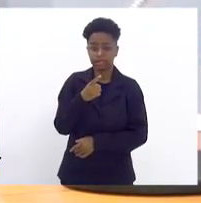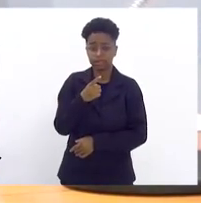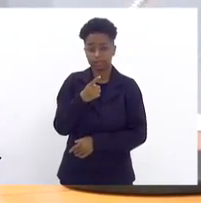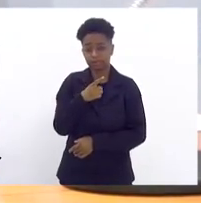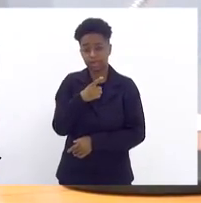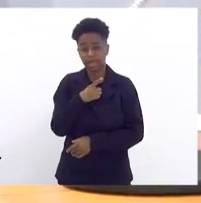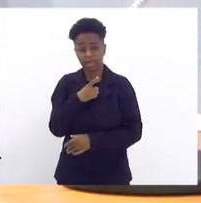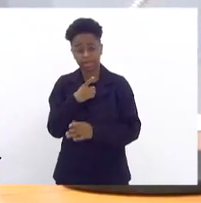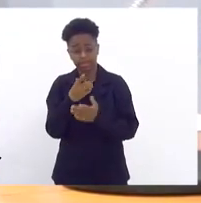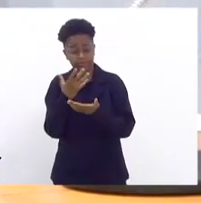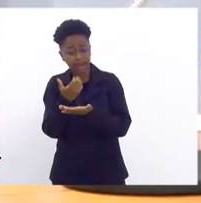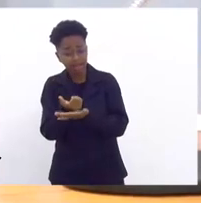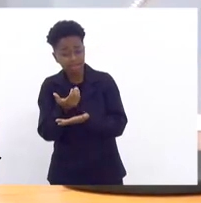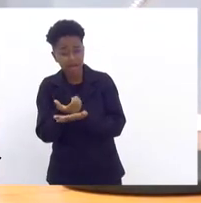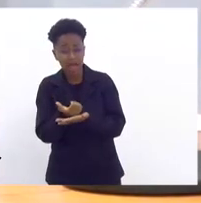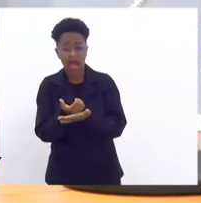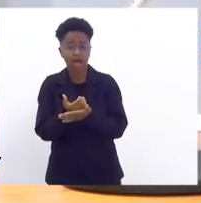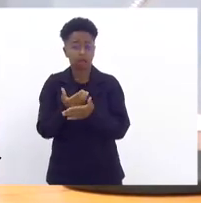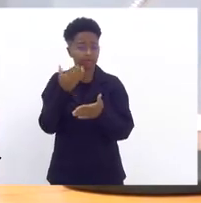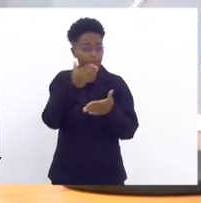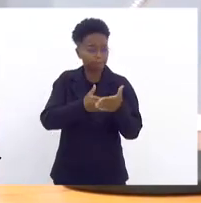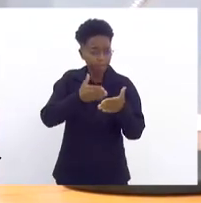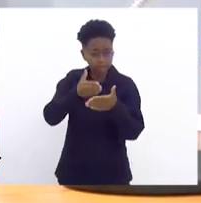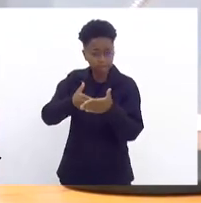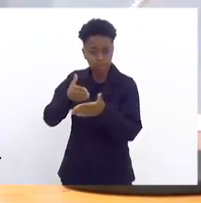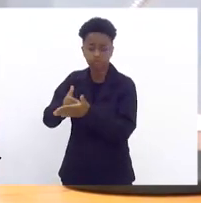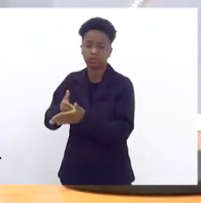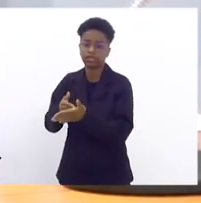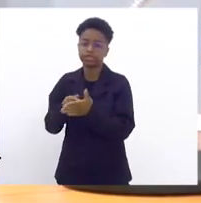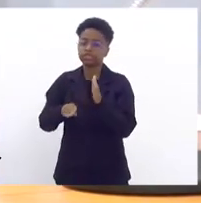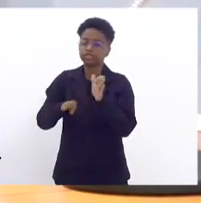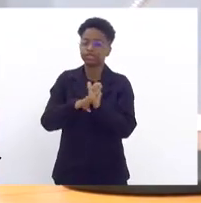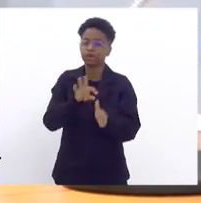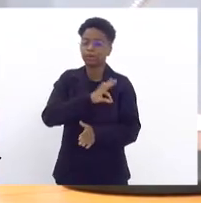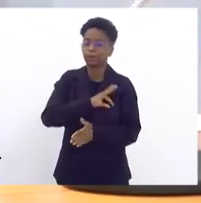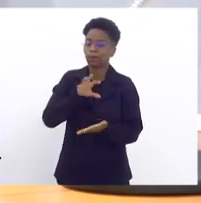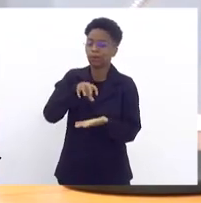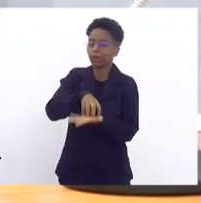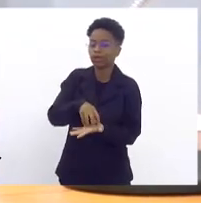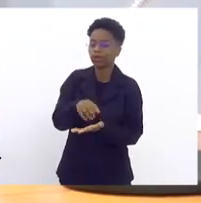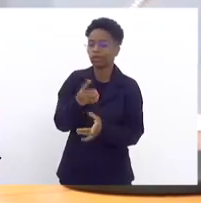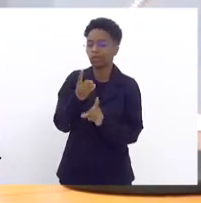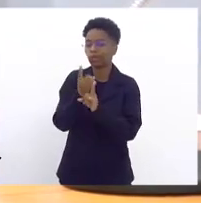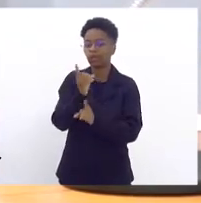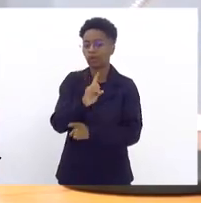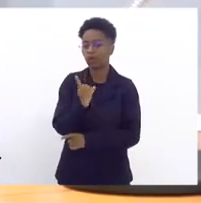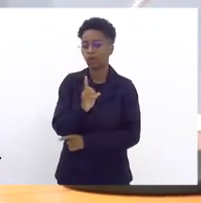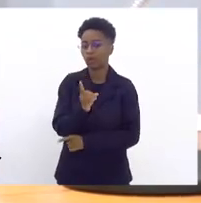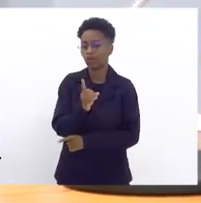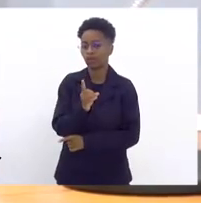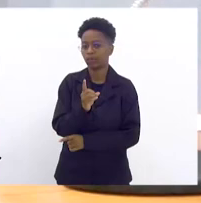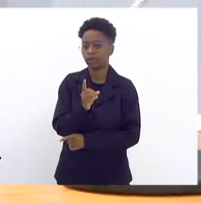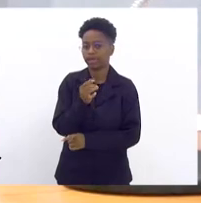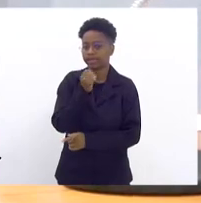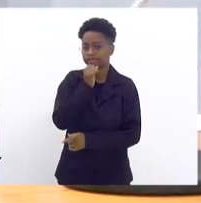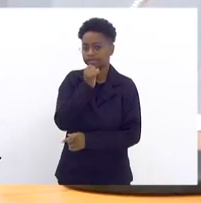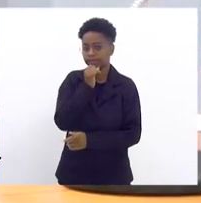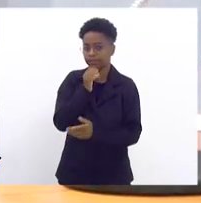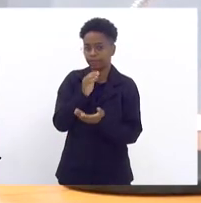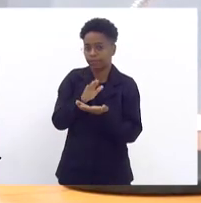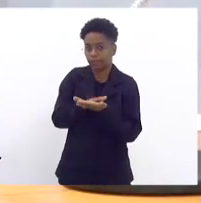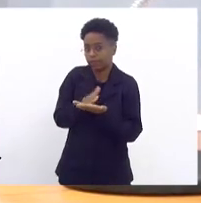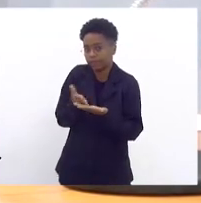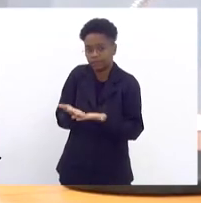gravado impedido invisibilizar ela chega numa delegacia ela não vai encontrar o tradutor